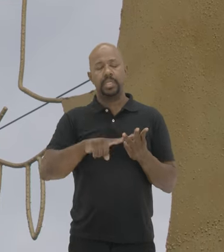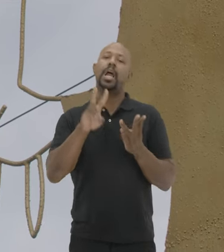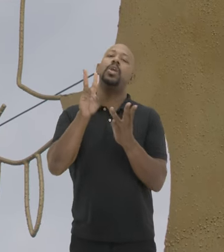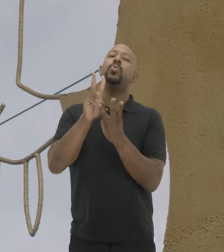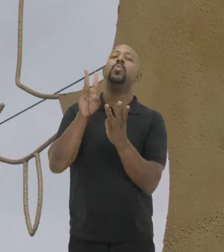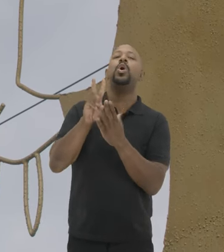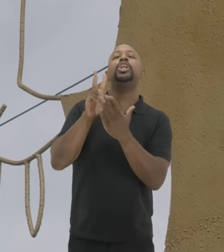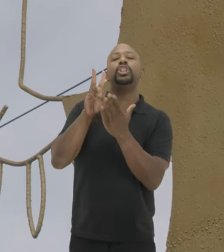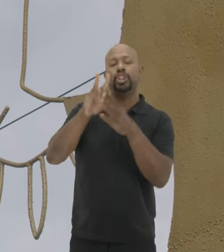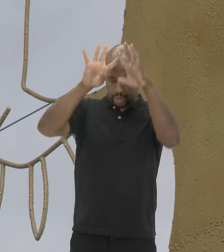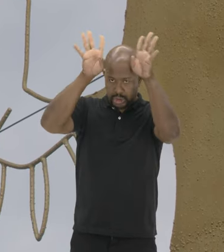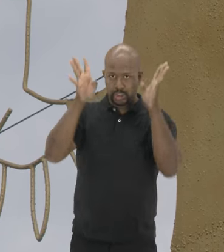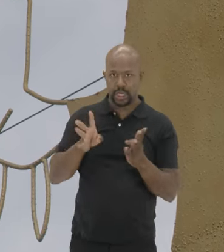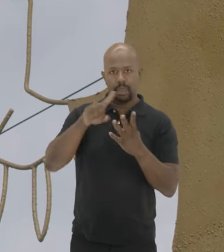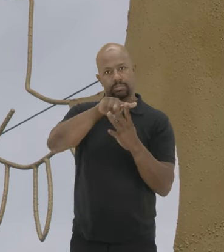indígena